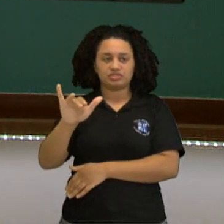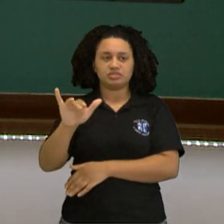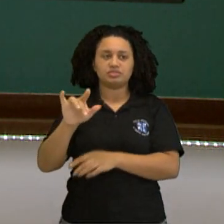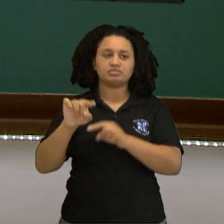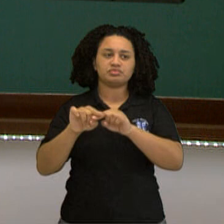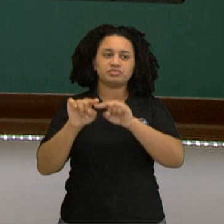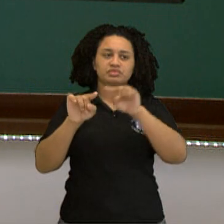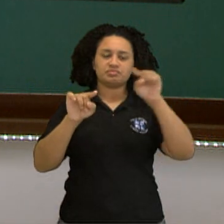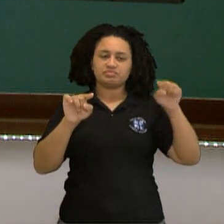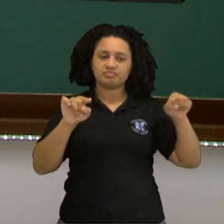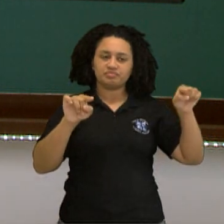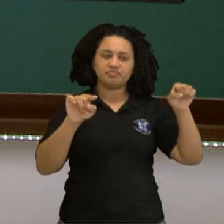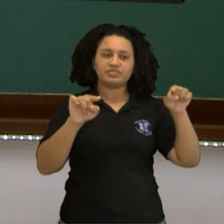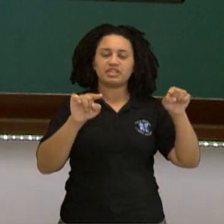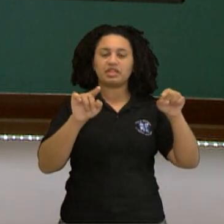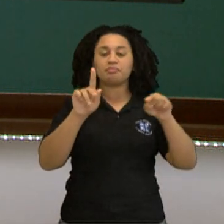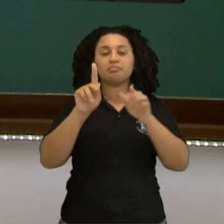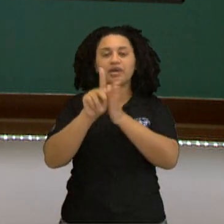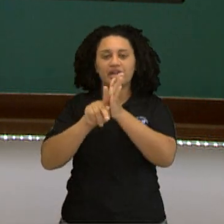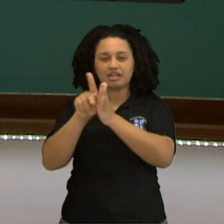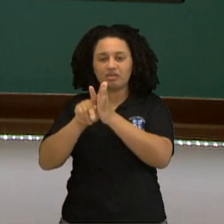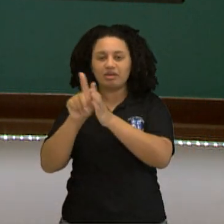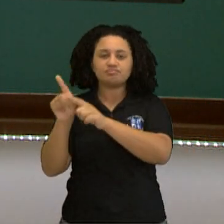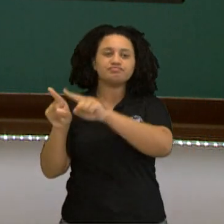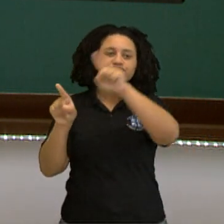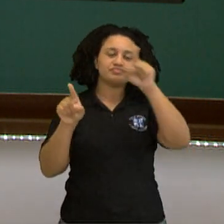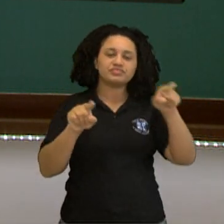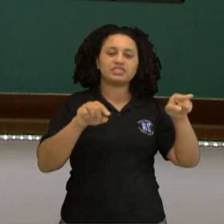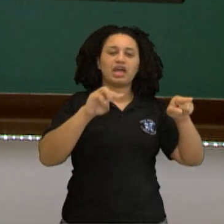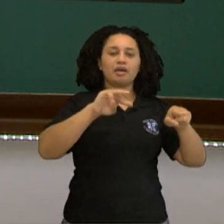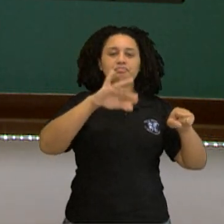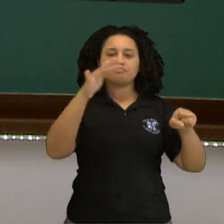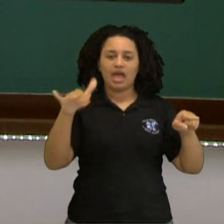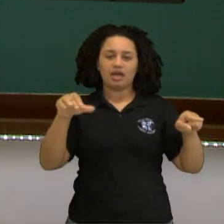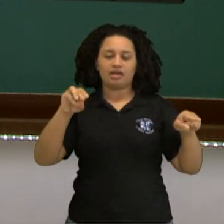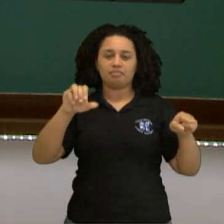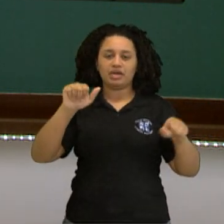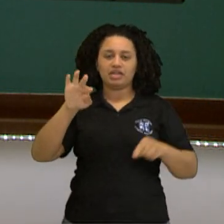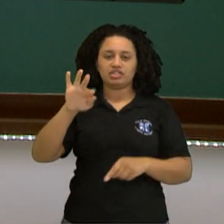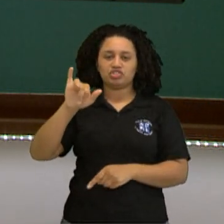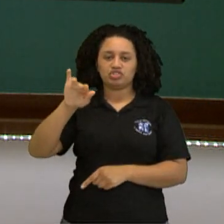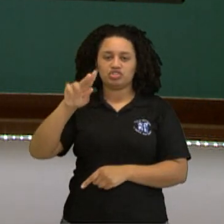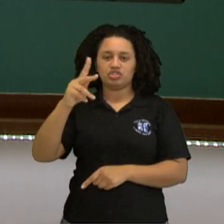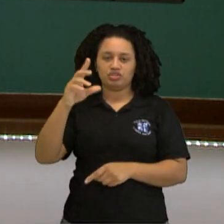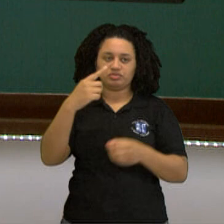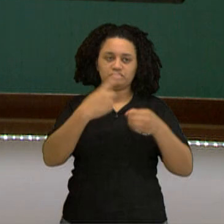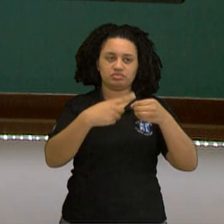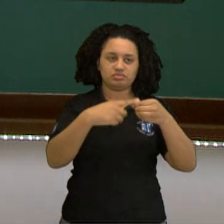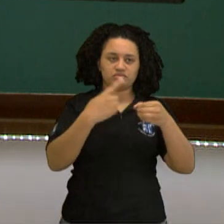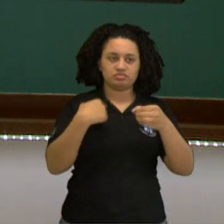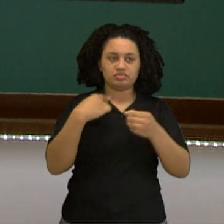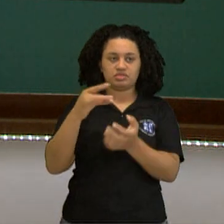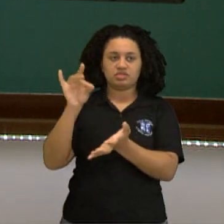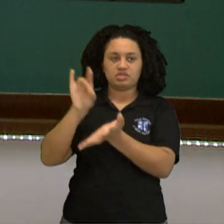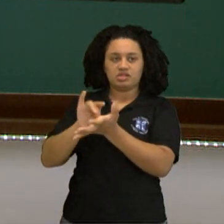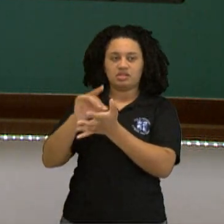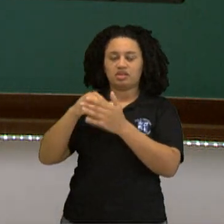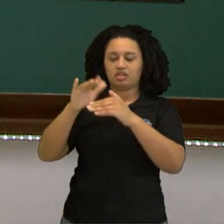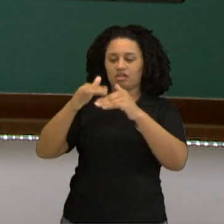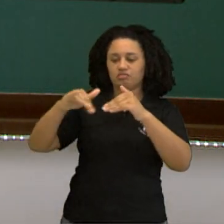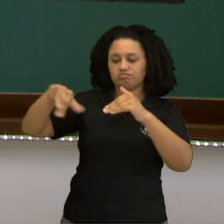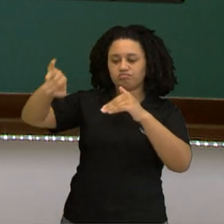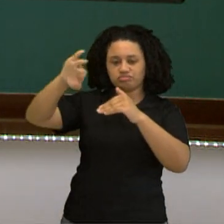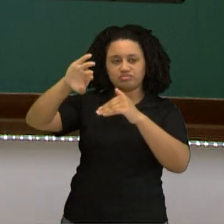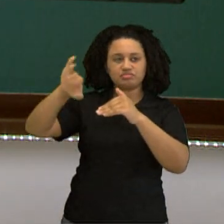indo para Matinhos, Paranaguá a Matinhos. Eu tenho o seguinte, saindo dessa posição aqui, certo? Que tem esse monumento, quilômetro